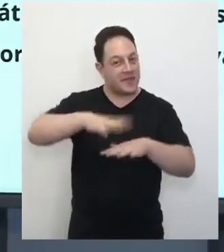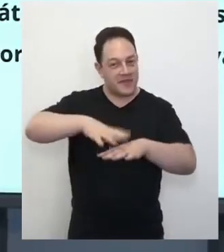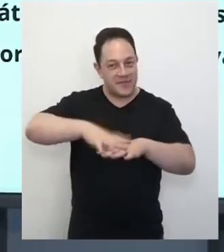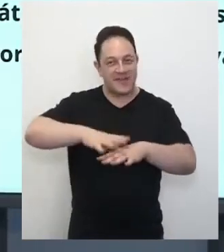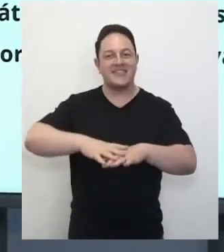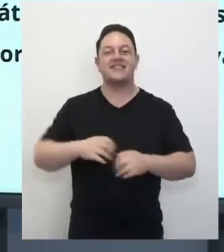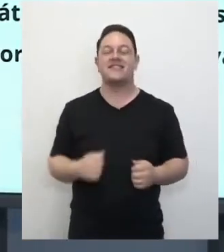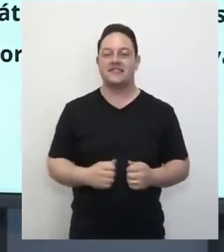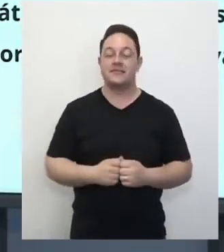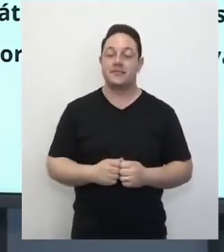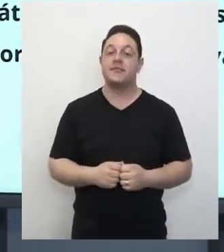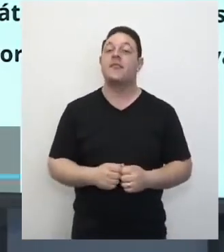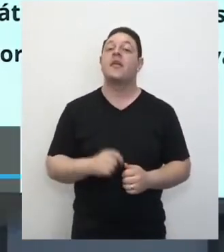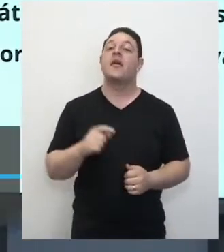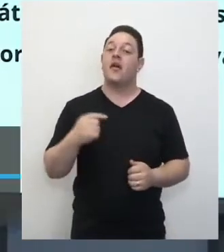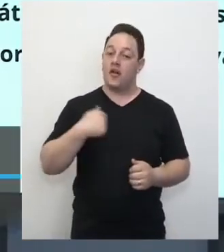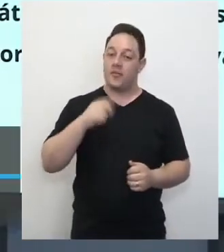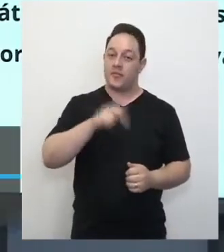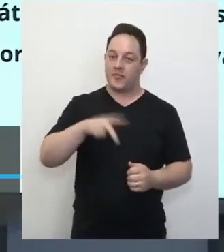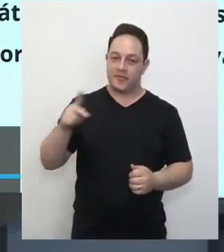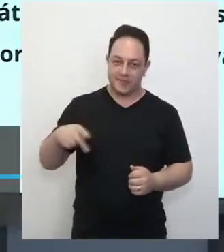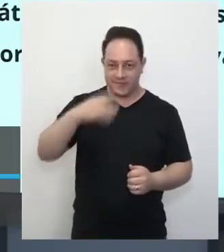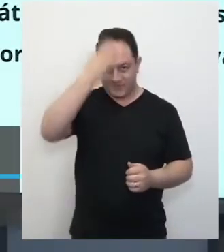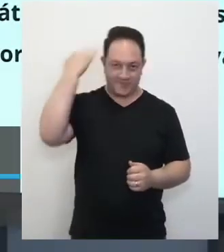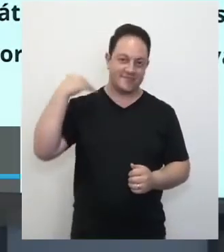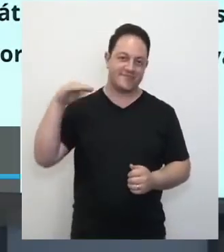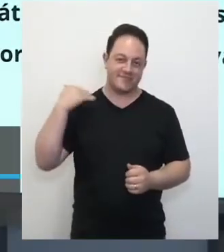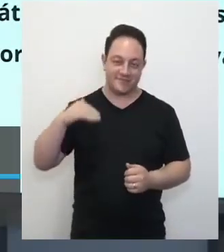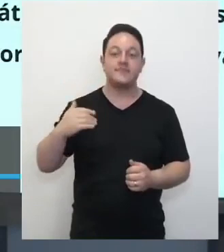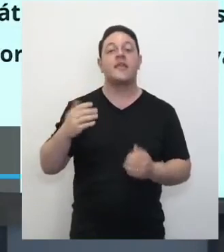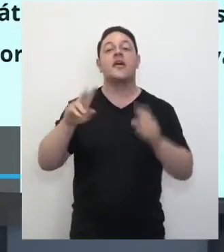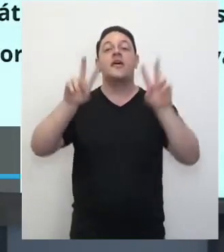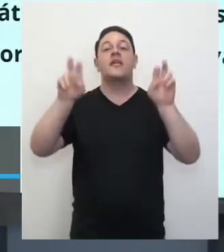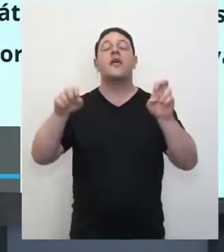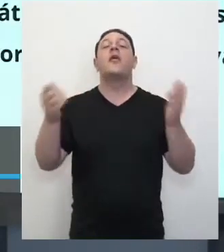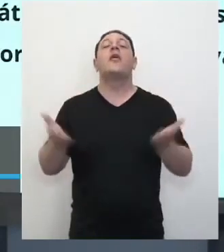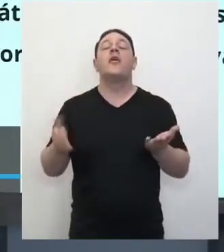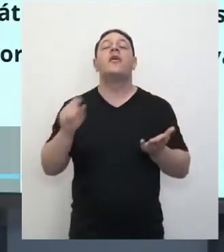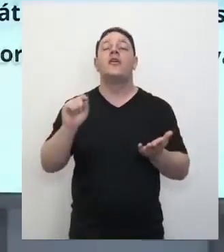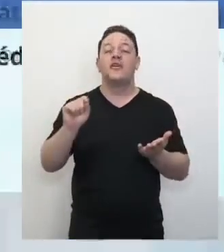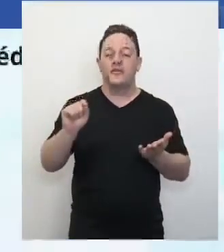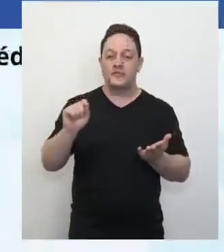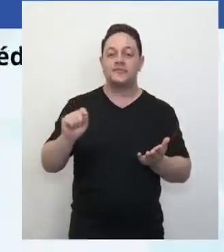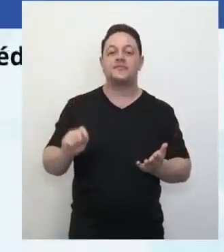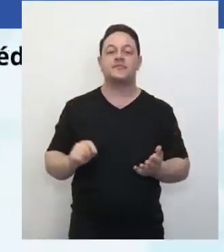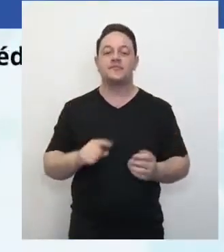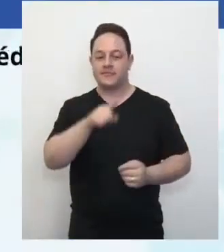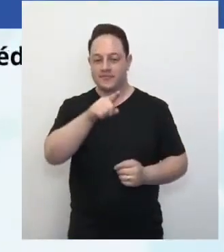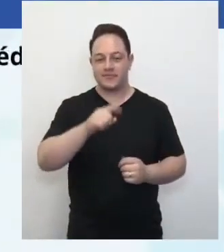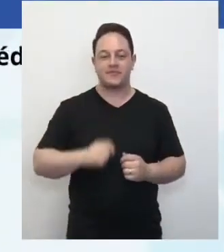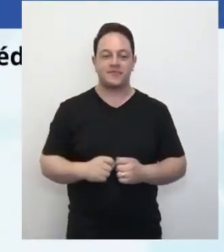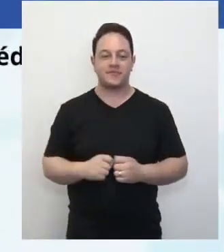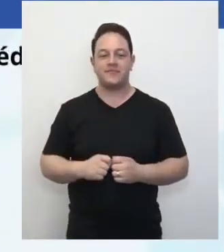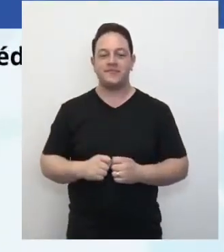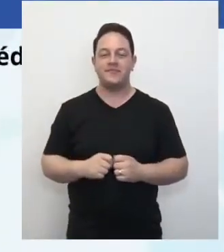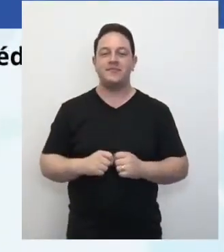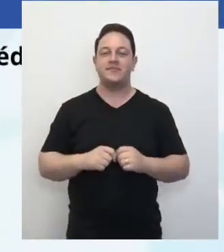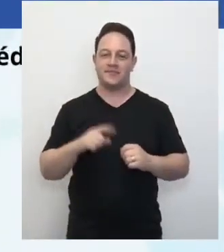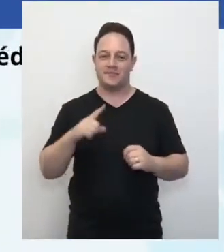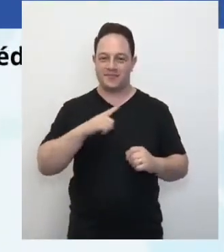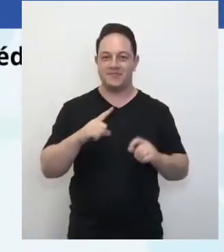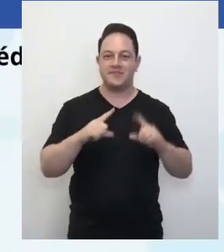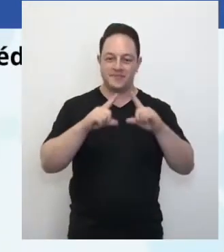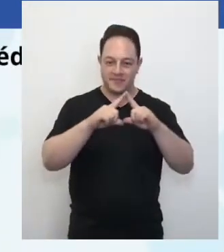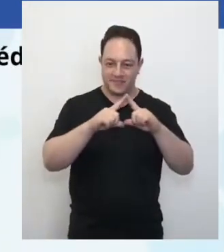matemática eu sou a professora Inês e o tema da nossa aula hoje é pirâmide e Cone